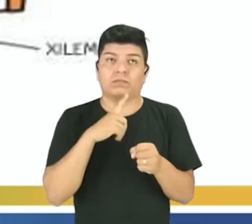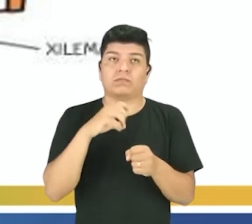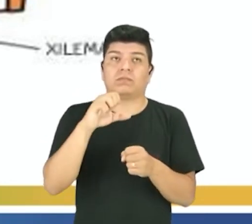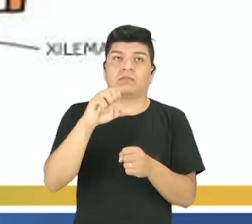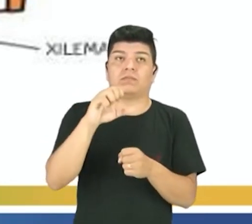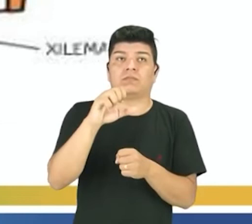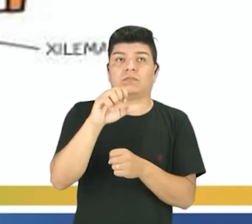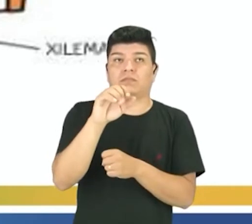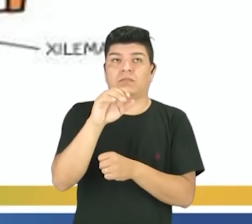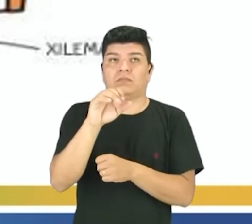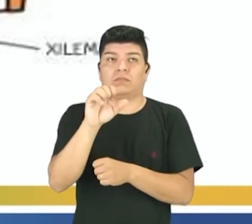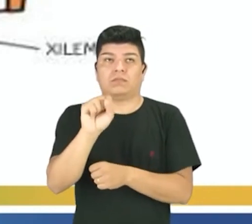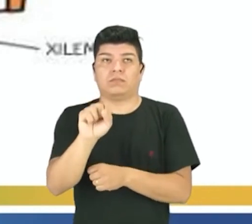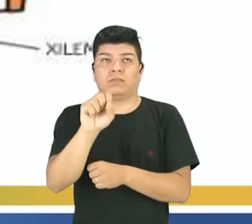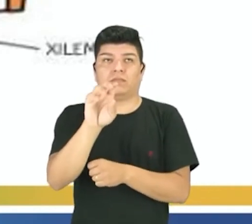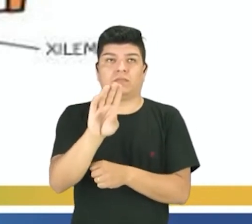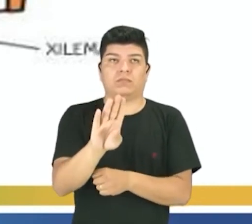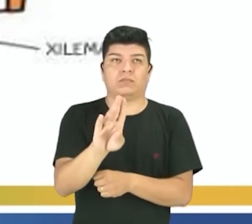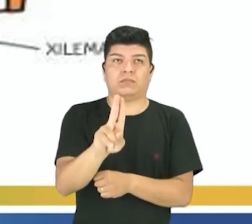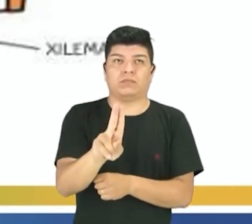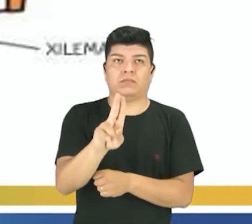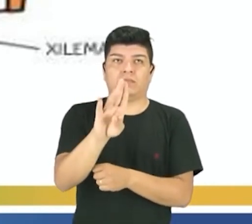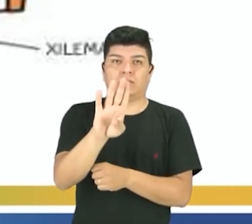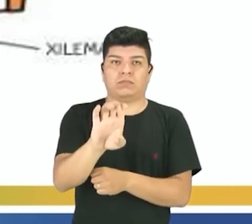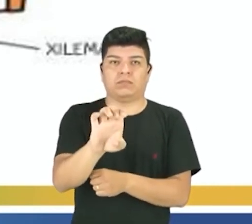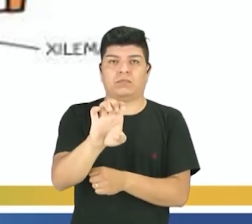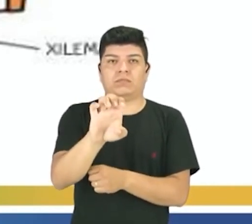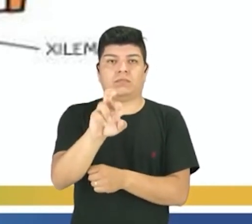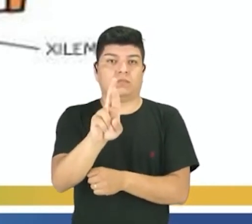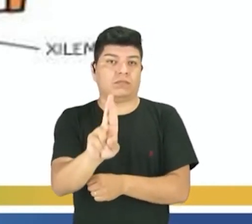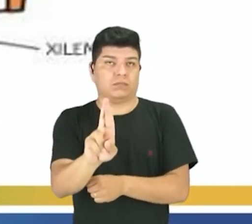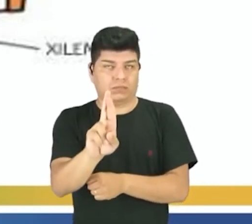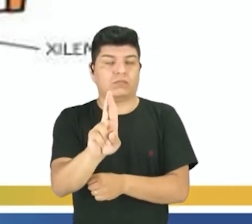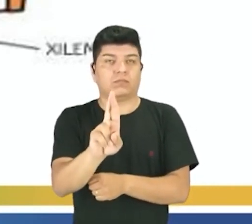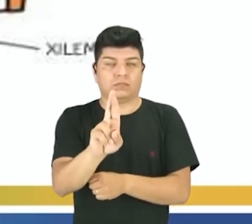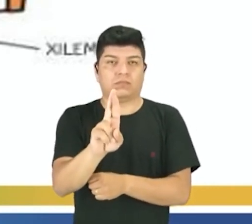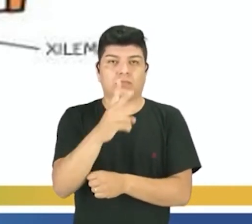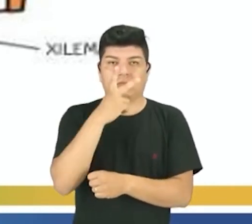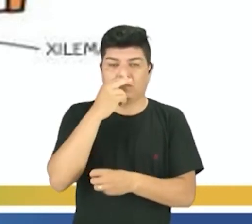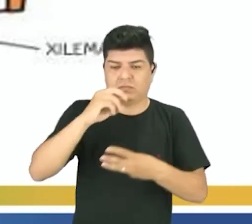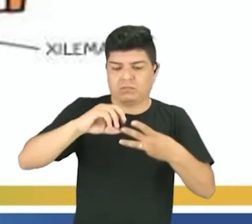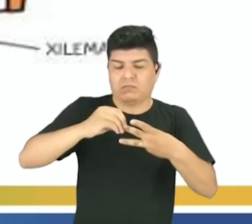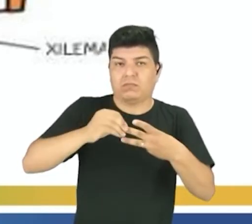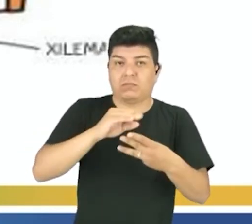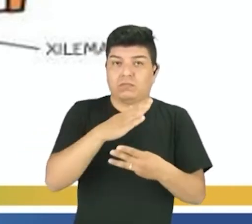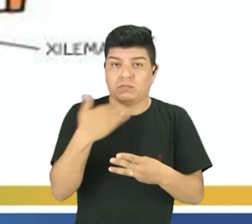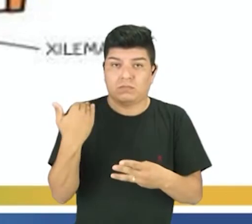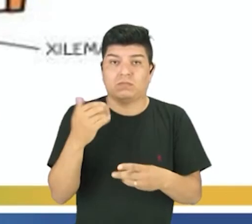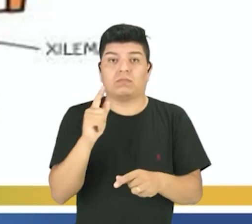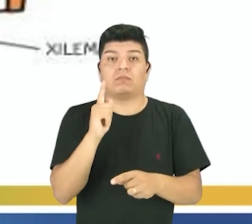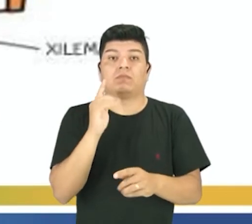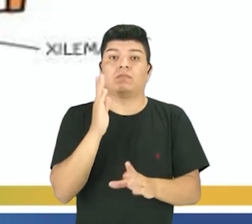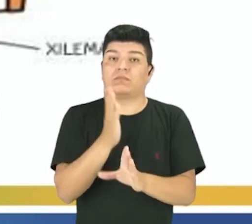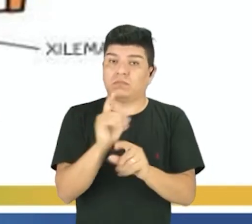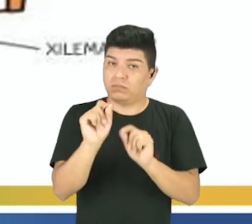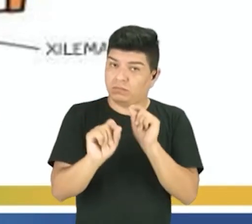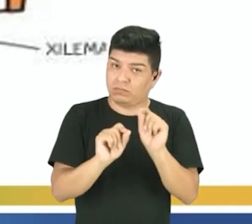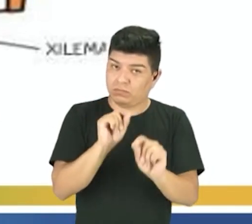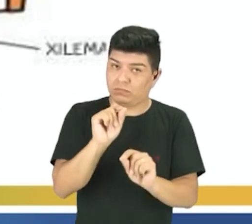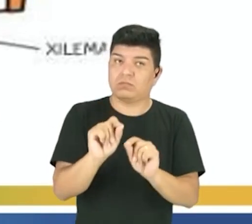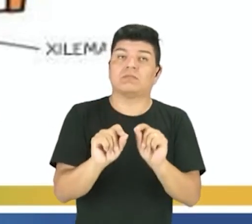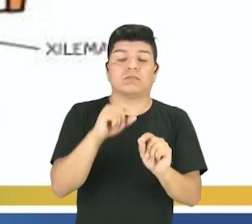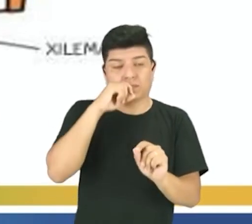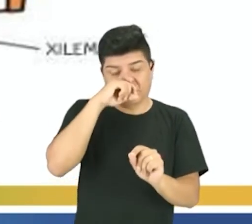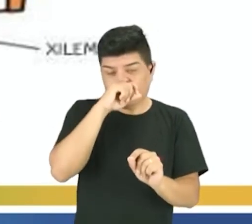suber é uma camada, né, de células mortas impregnada de suberina, né, uma substância de origem lipídica. E